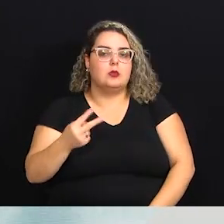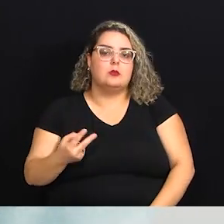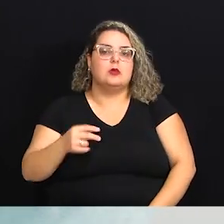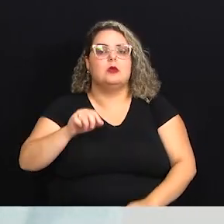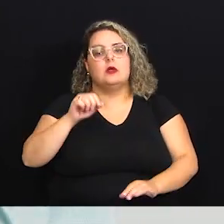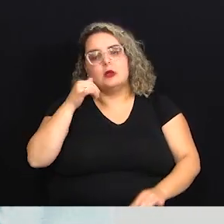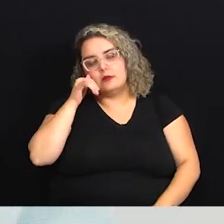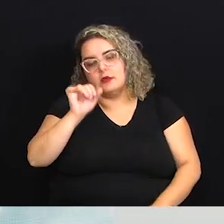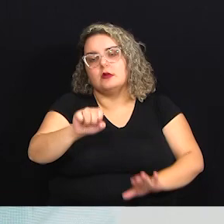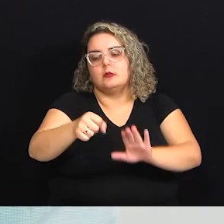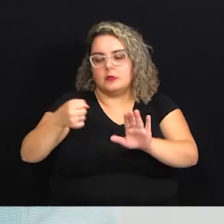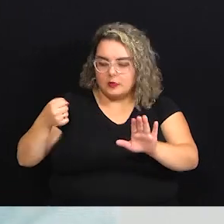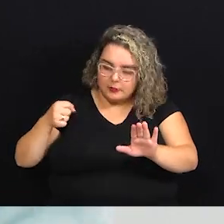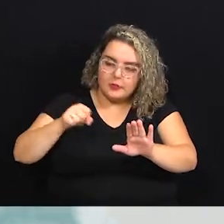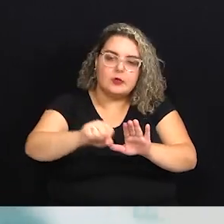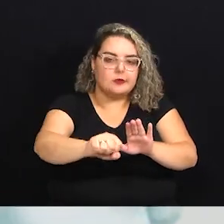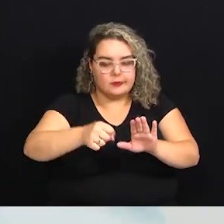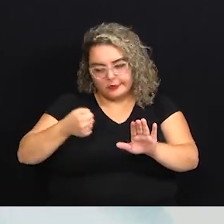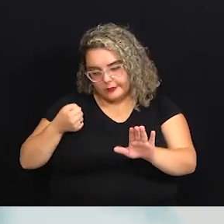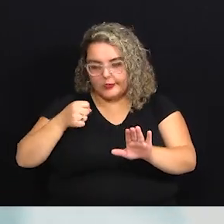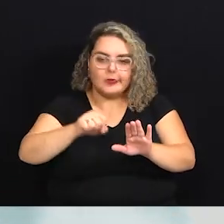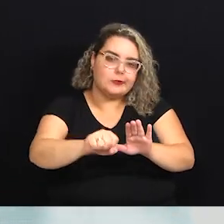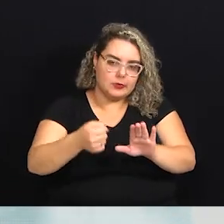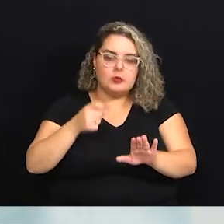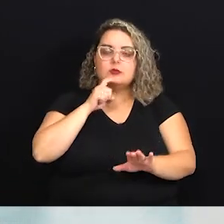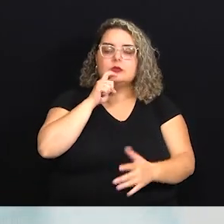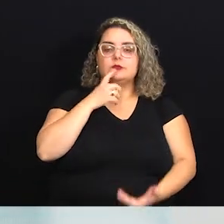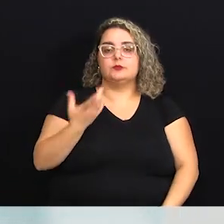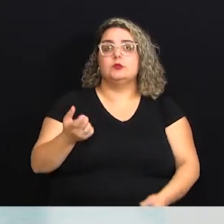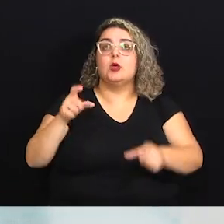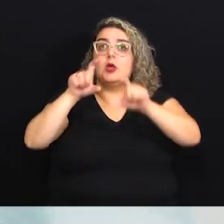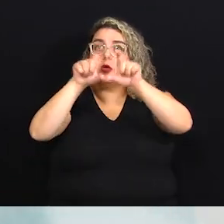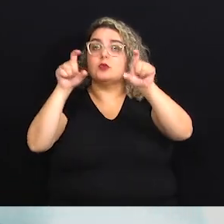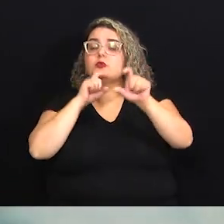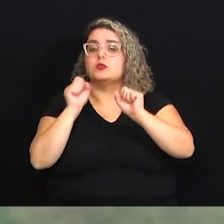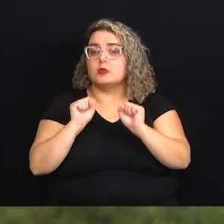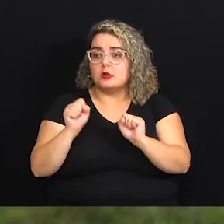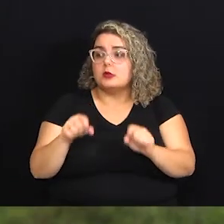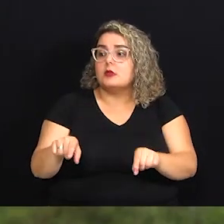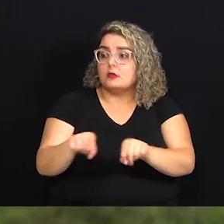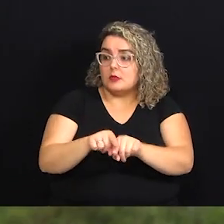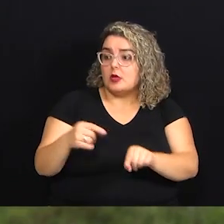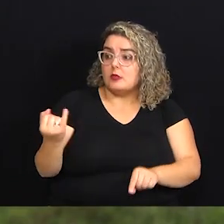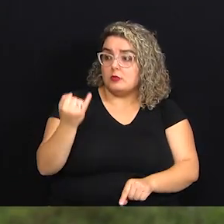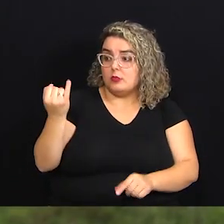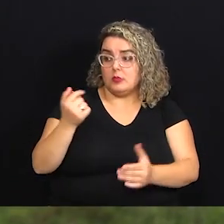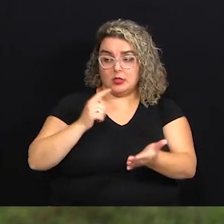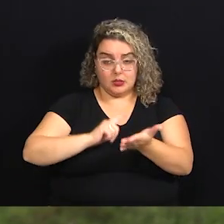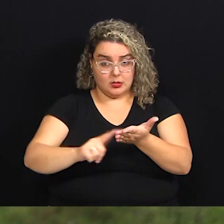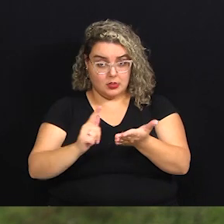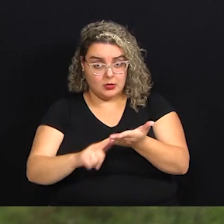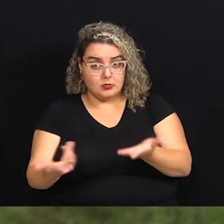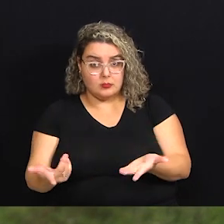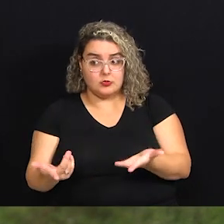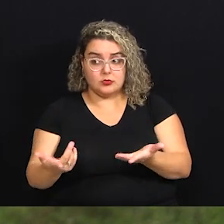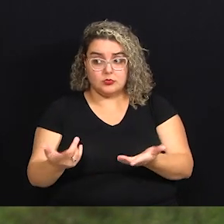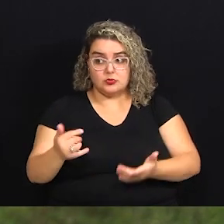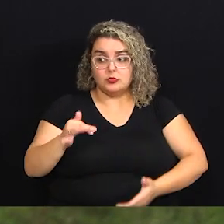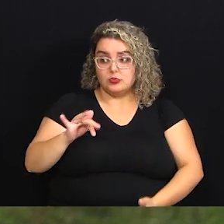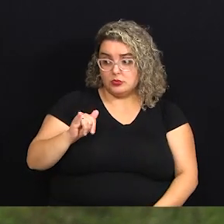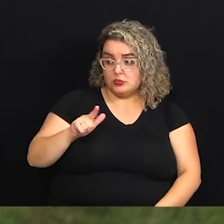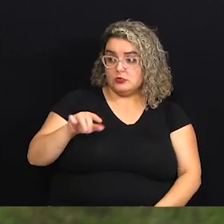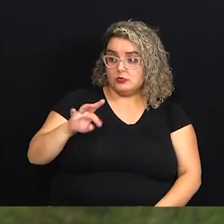vez para evitar mesmo ficar abrindo e fechando. E da questão do ar-condicionado também é interessante manter a limpeza, né,